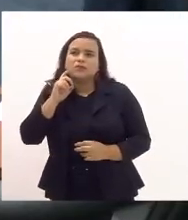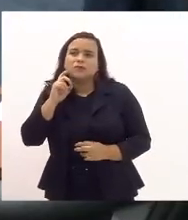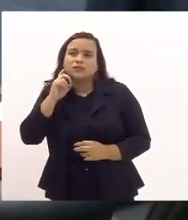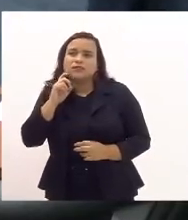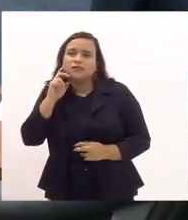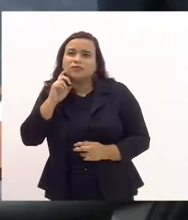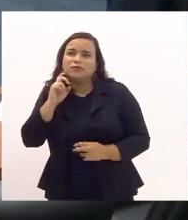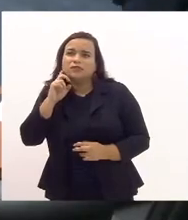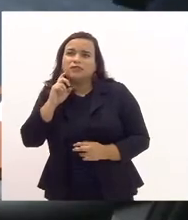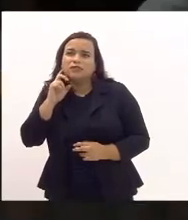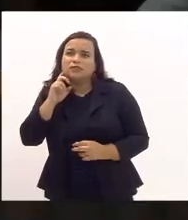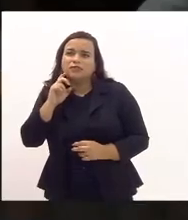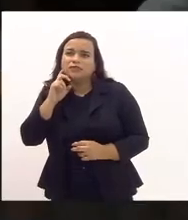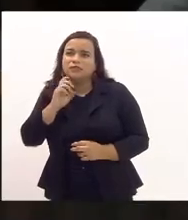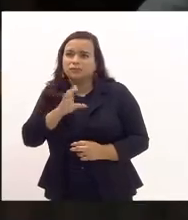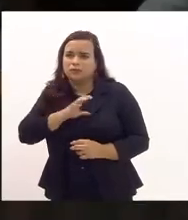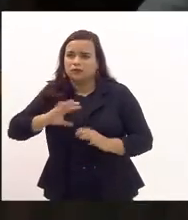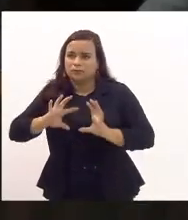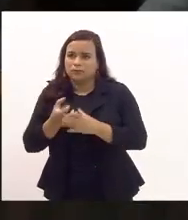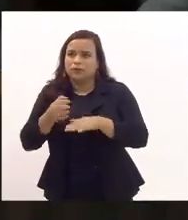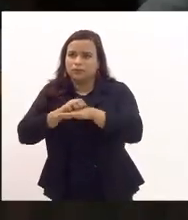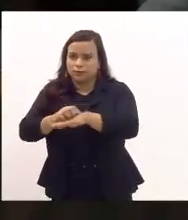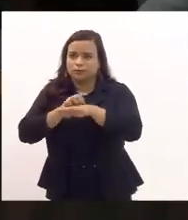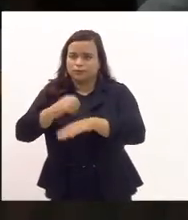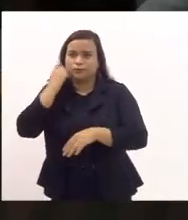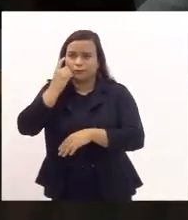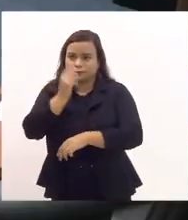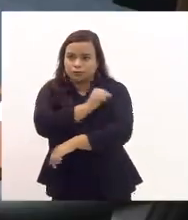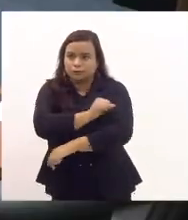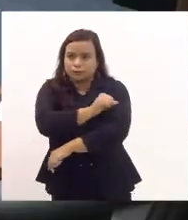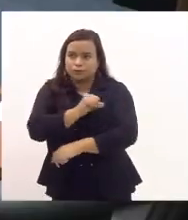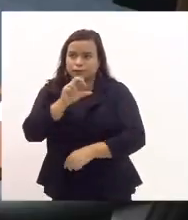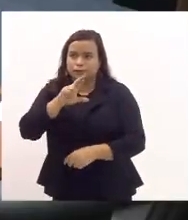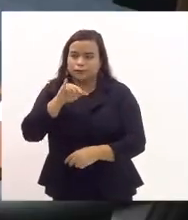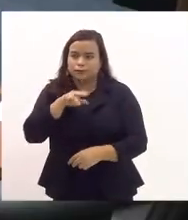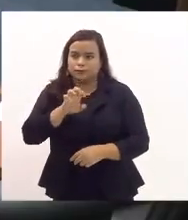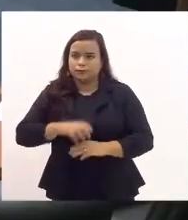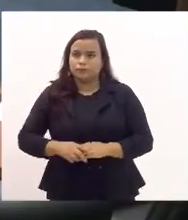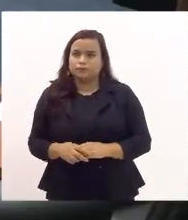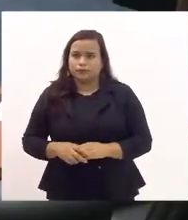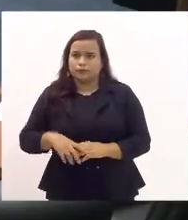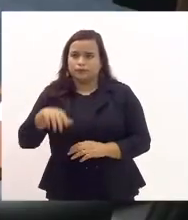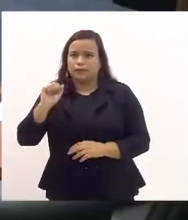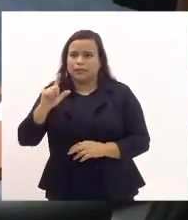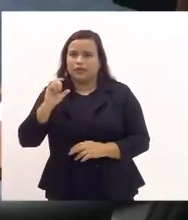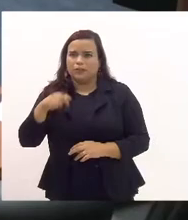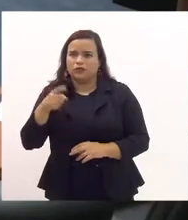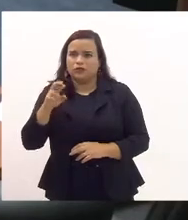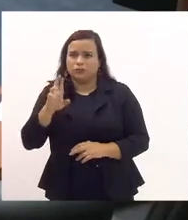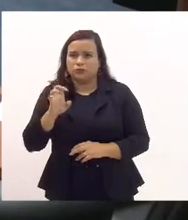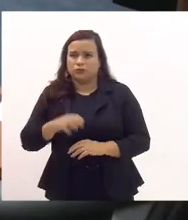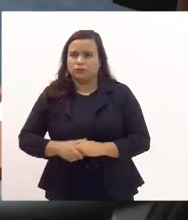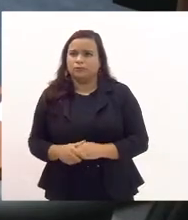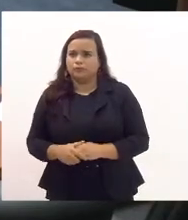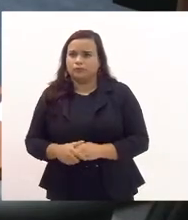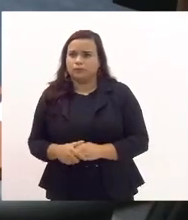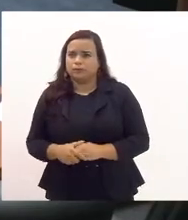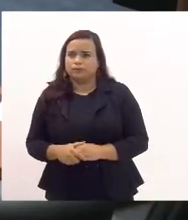e pela comissão de transportes deputada enfermeira Rejane ele tá Alexandre knoplock